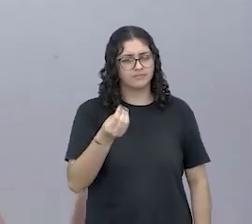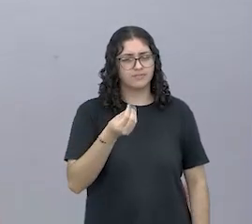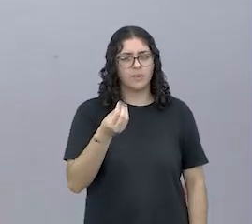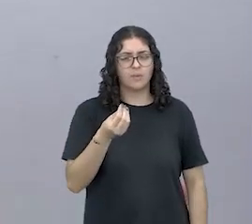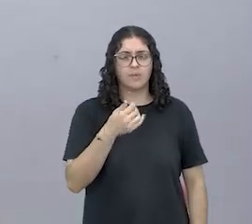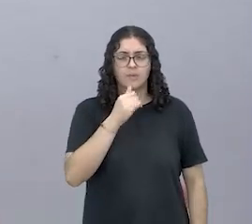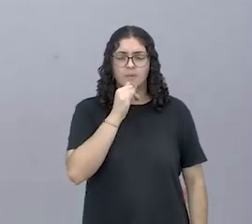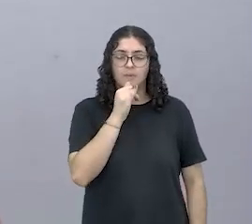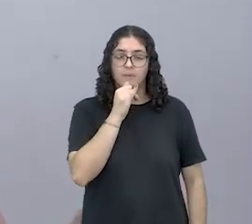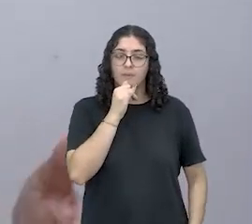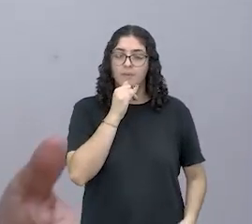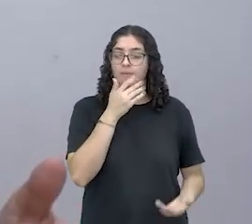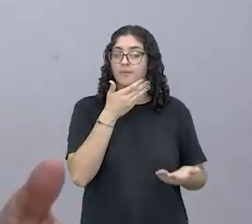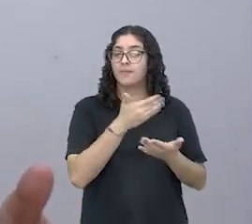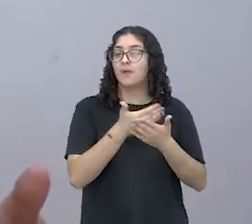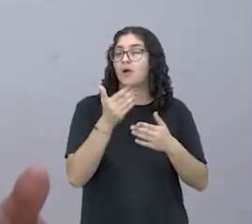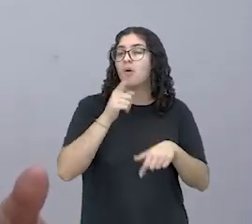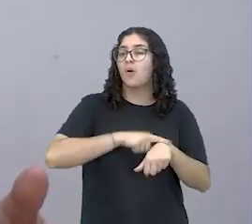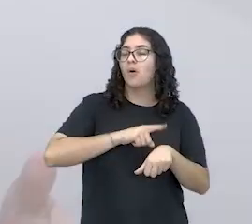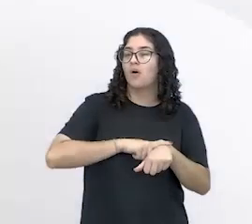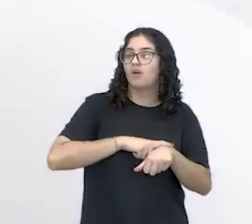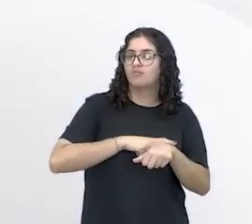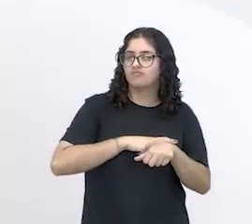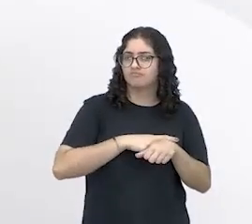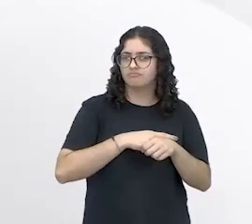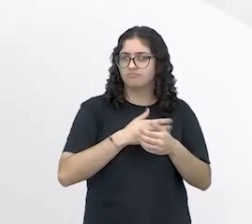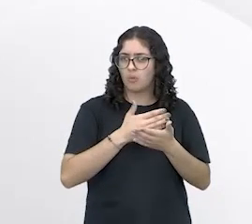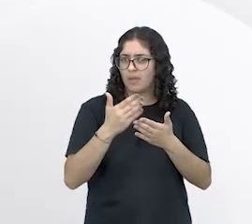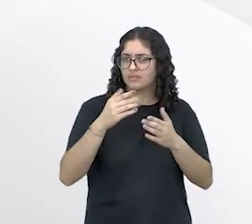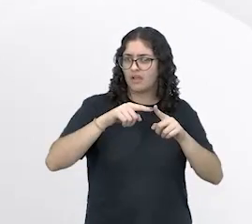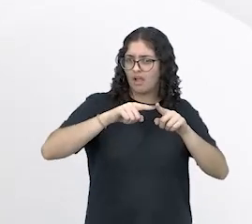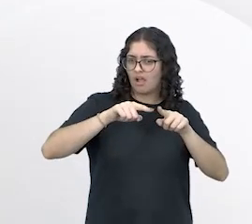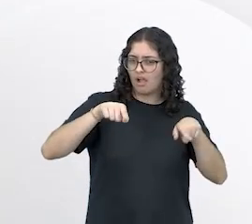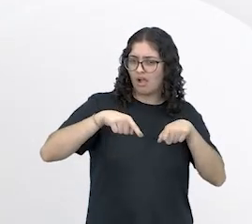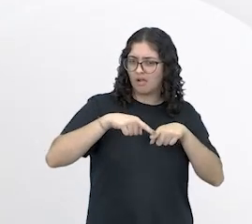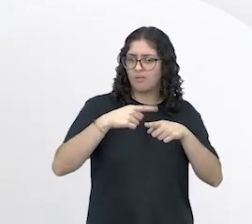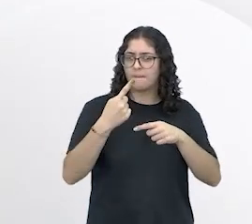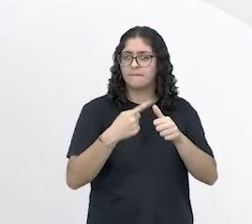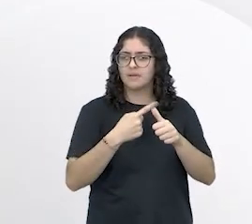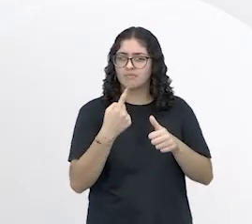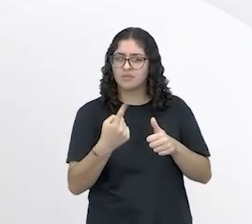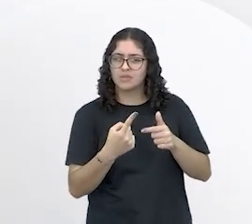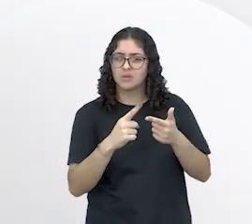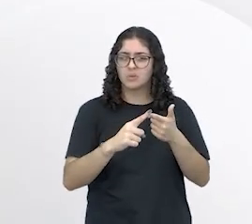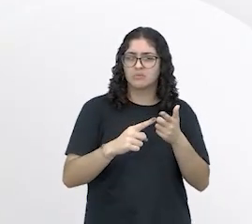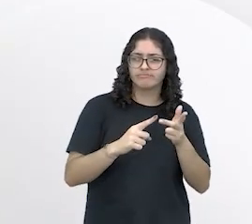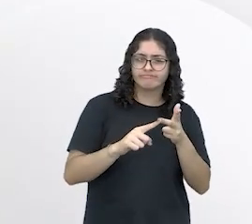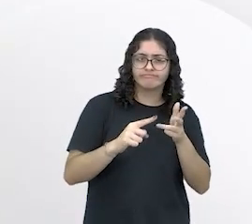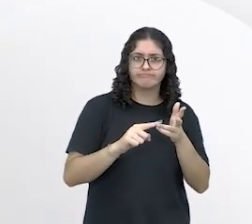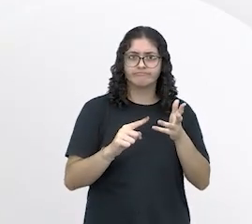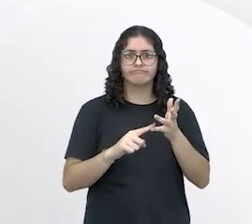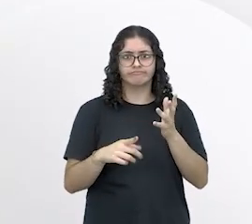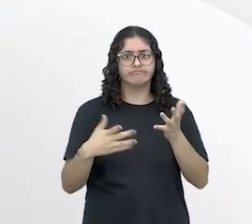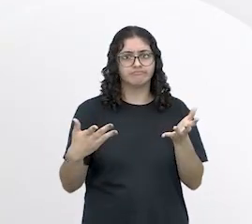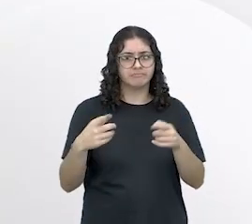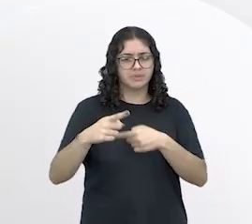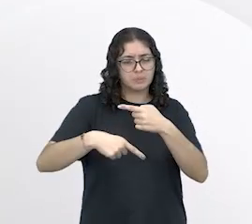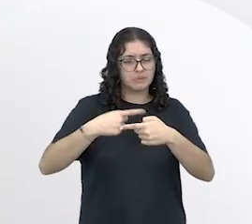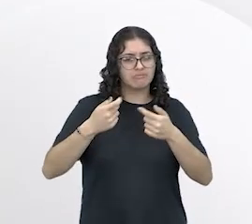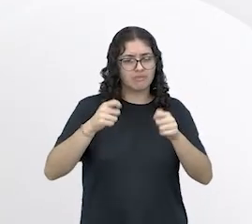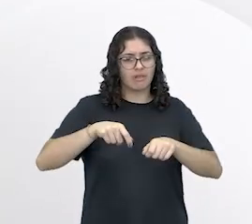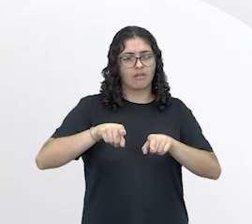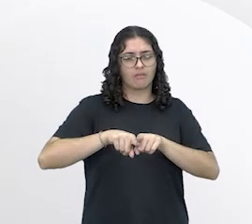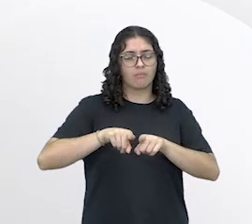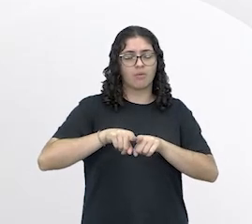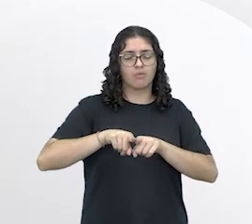Porque que hora que começa a aula? O que que tem na aula, né? O que que vem primeiro? O que que vem depois? E a gente pode também colocar